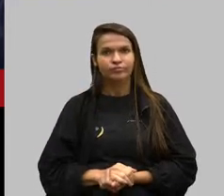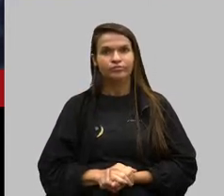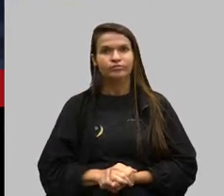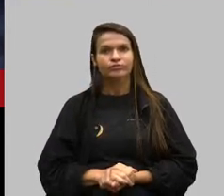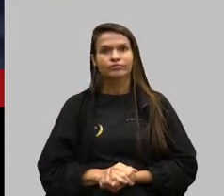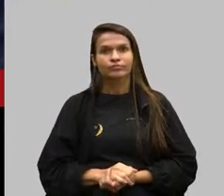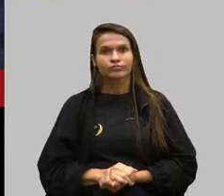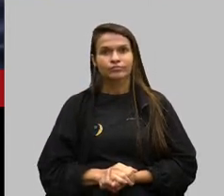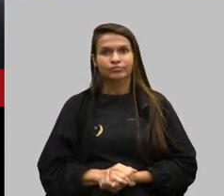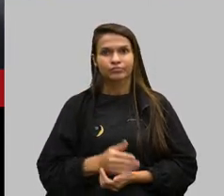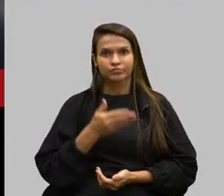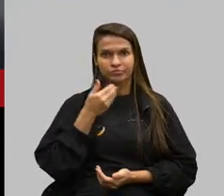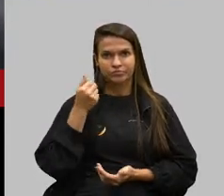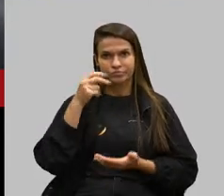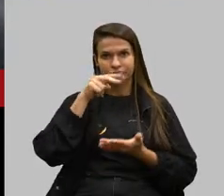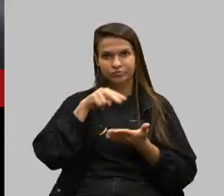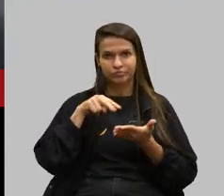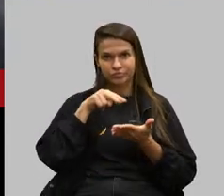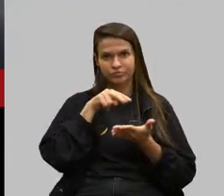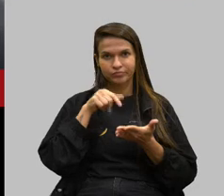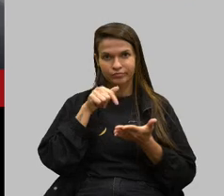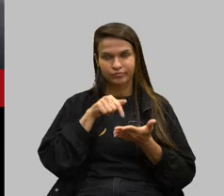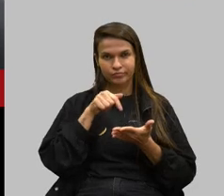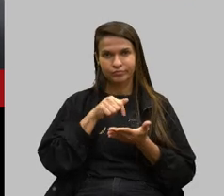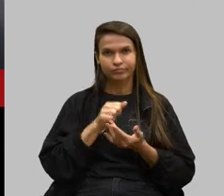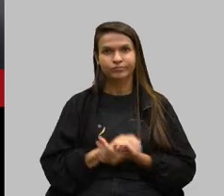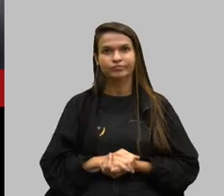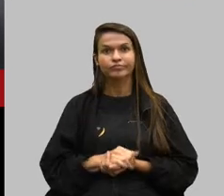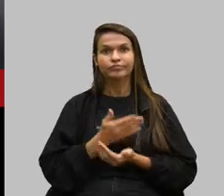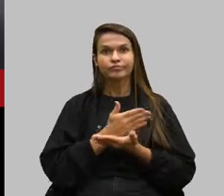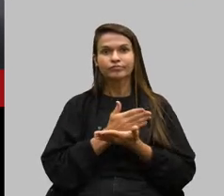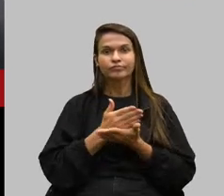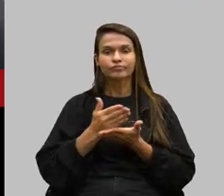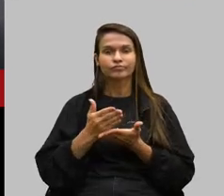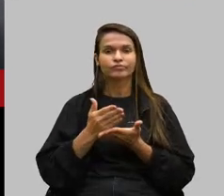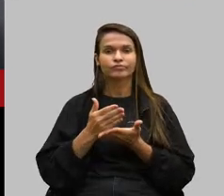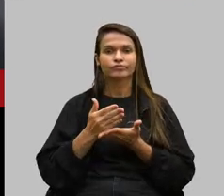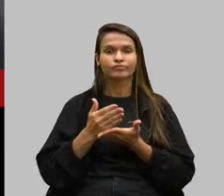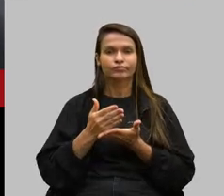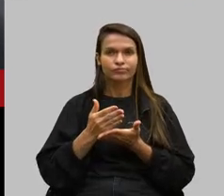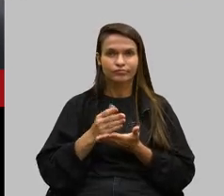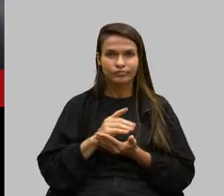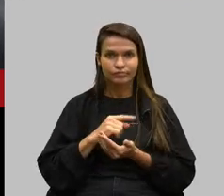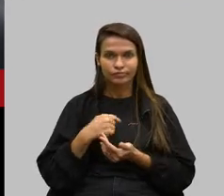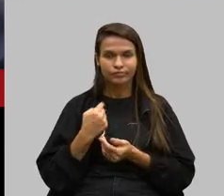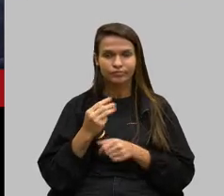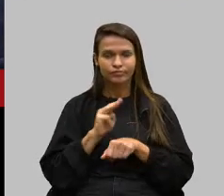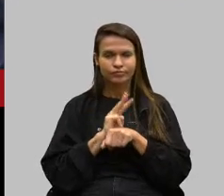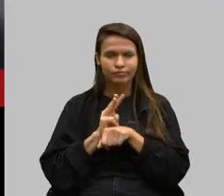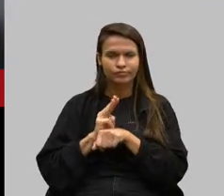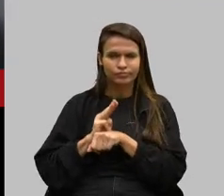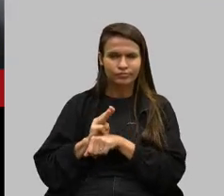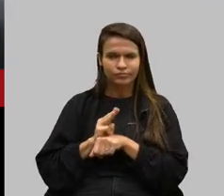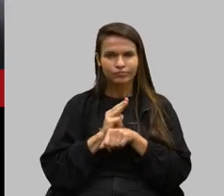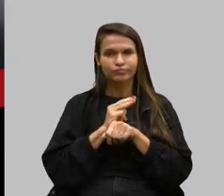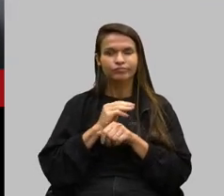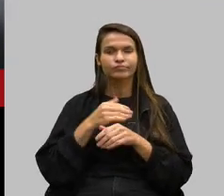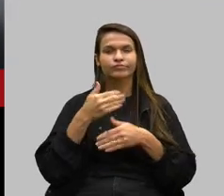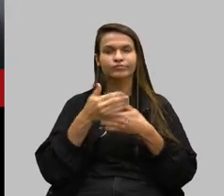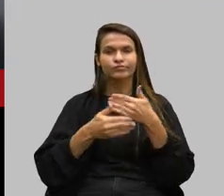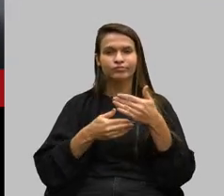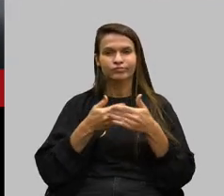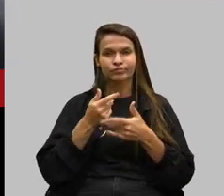melhor ler daqui vamos começar aqui pela nossa pelo monitoramento do processo legislativo lá da